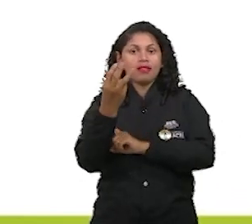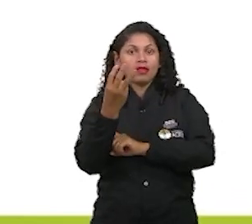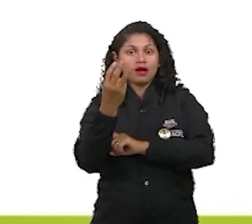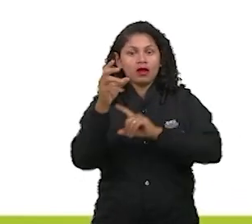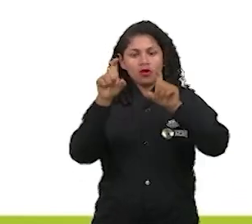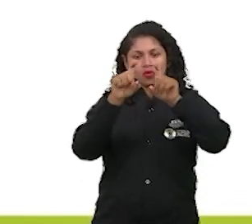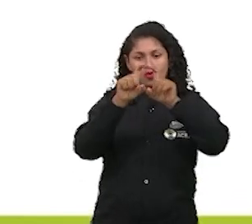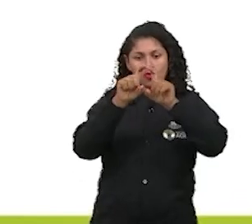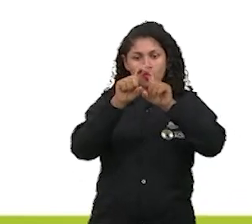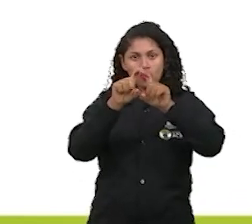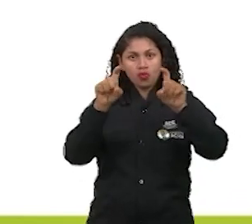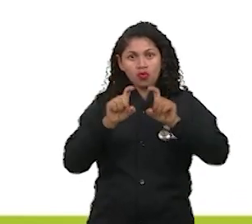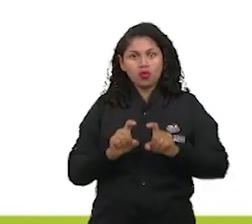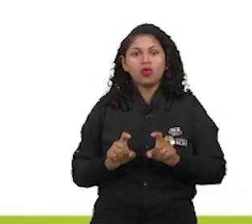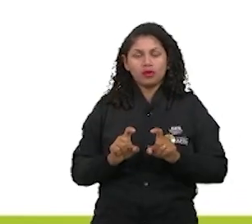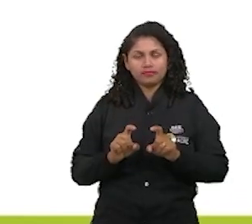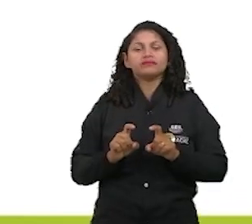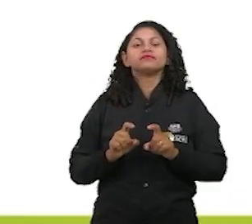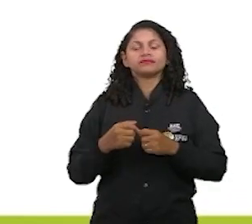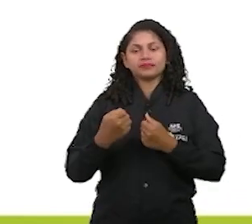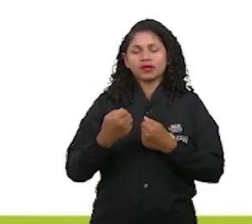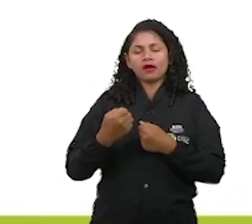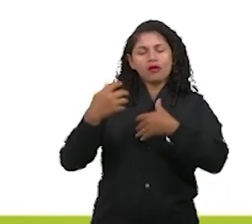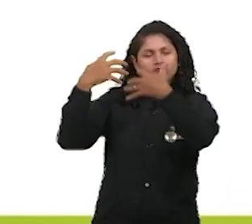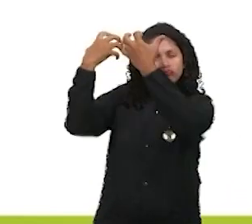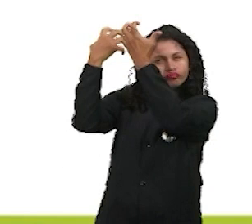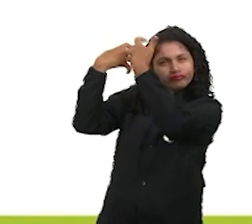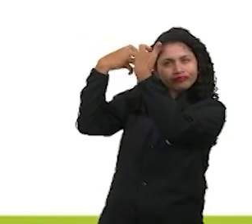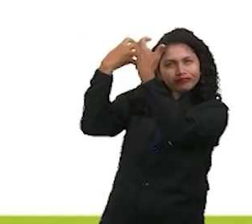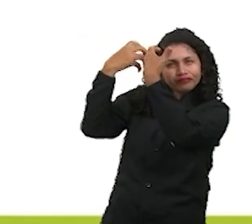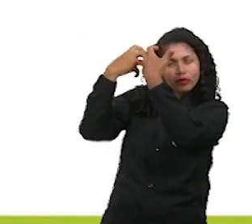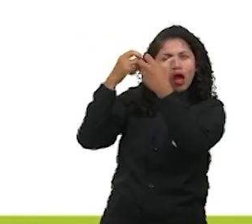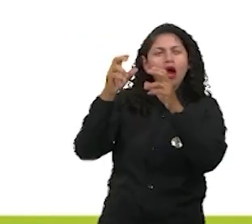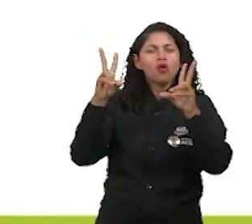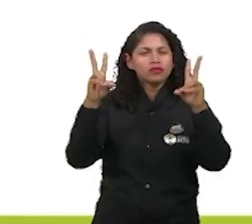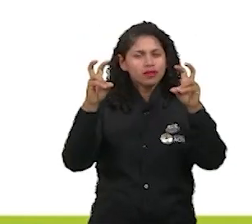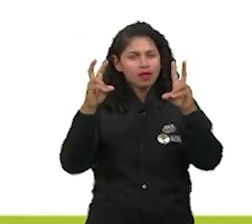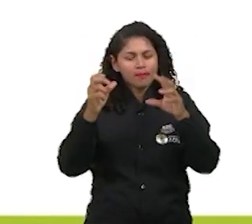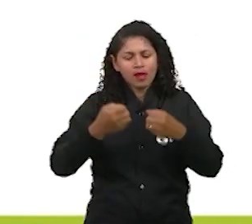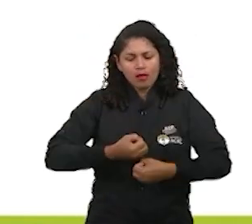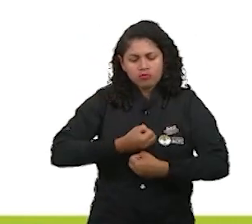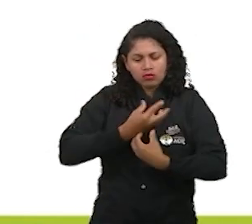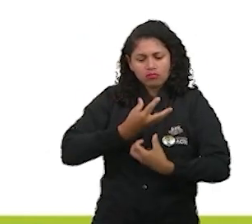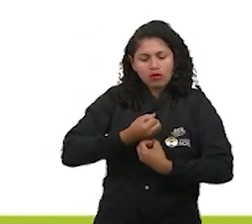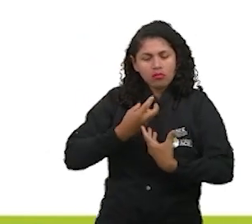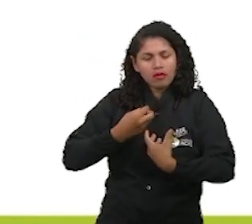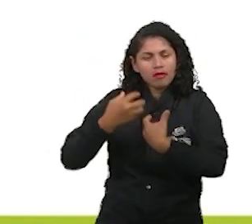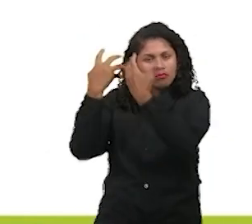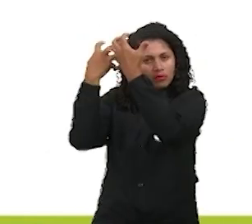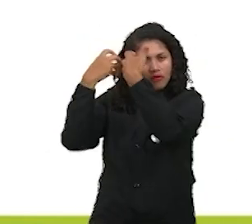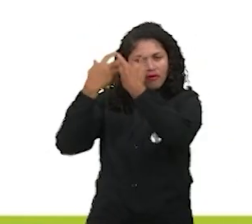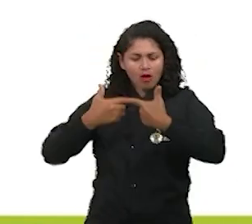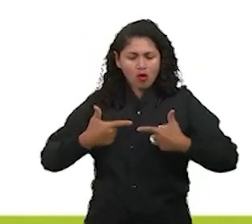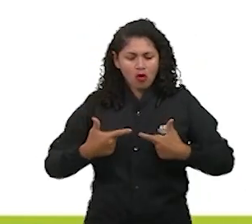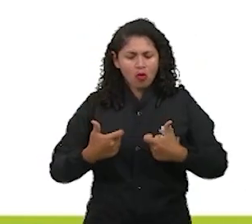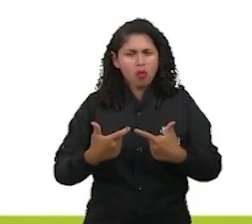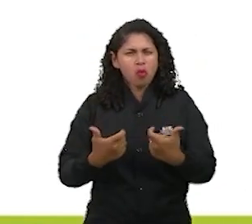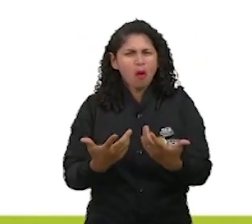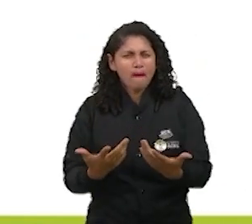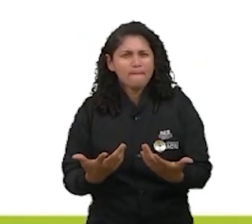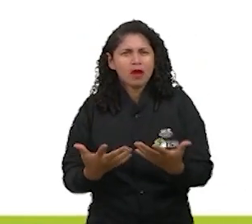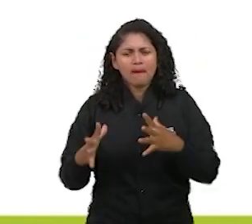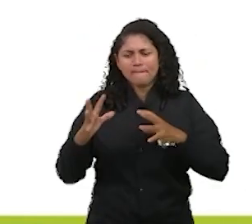vai tratar dentro dos poemas? Reflexão sobre os problemas contemporâneos, conflito existencial